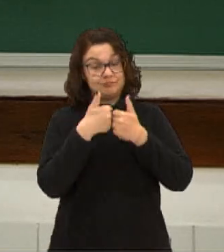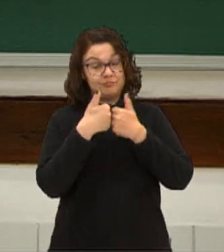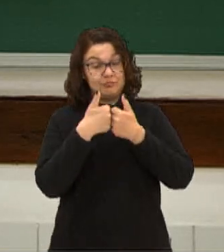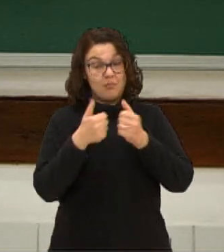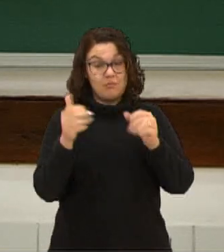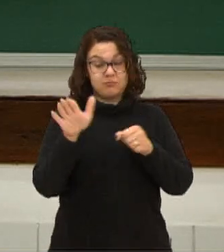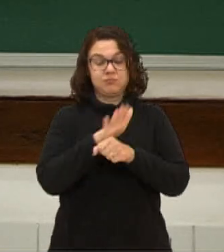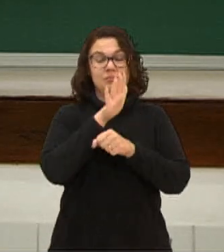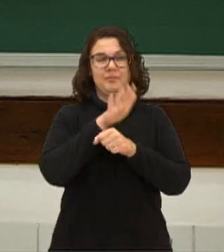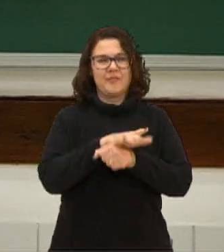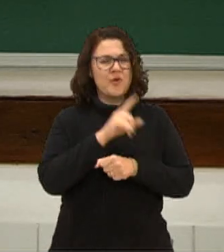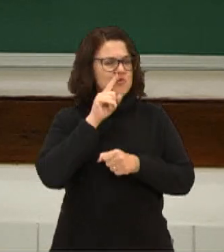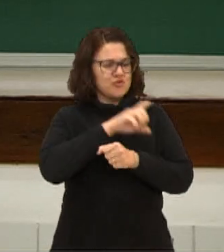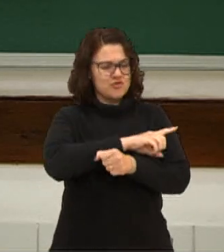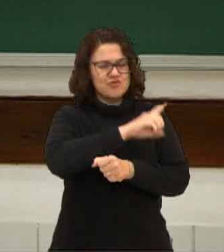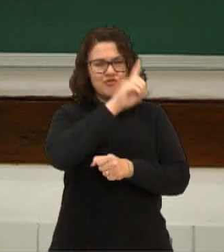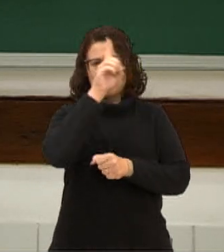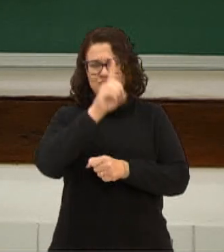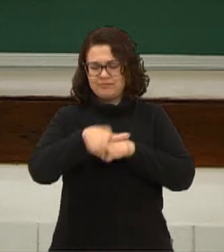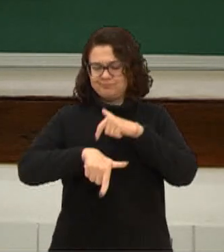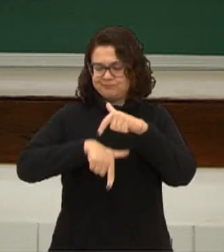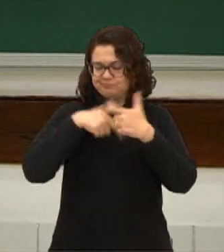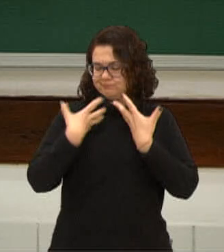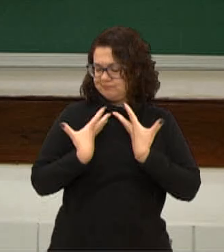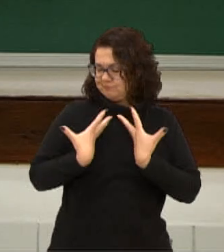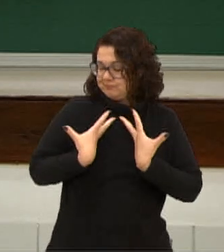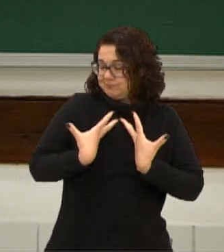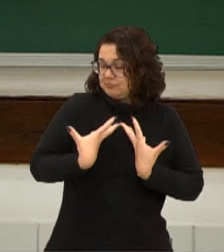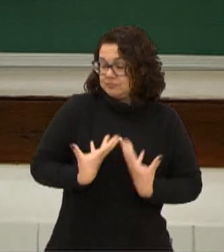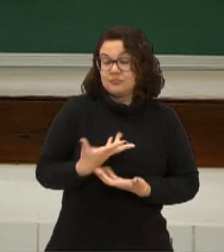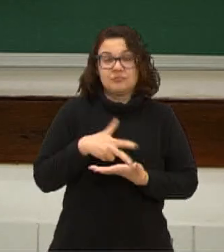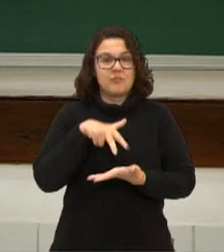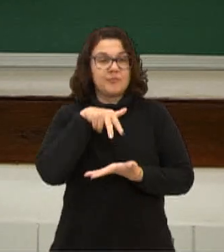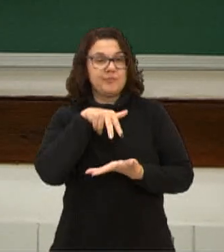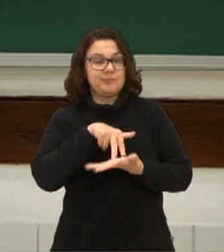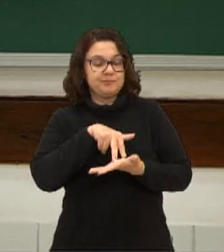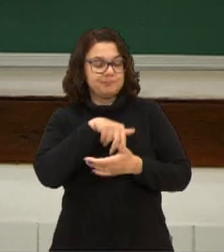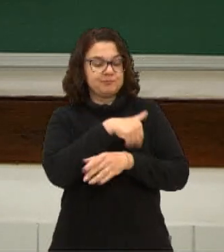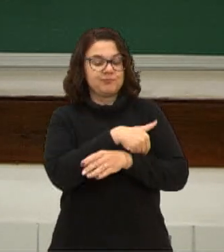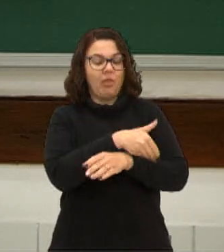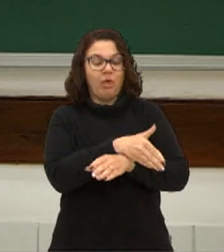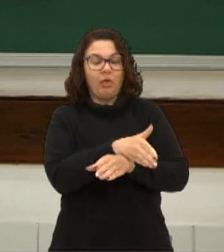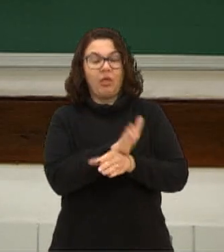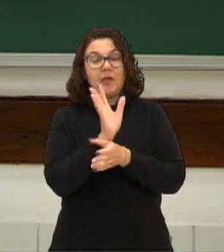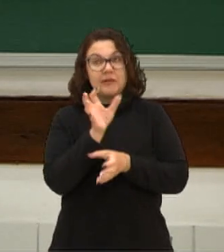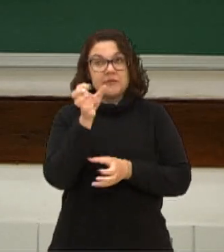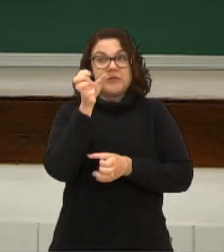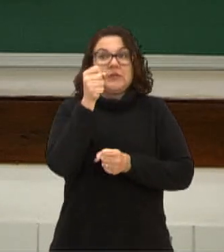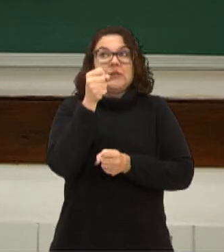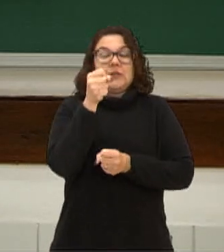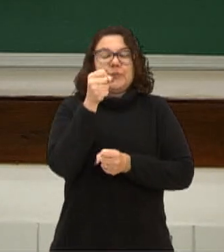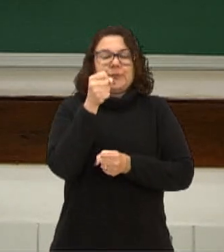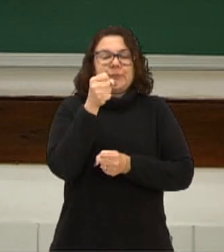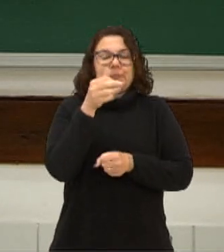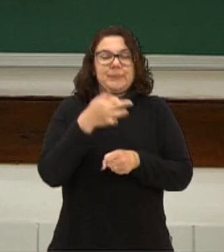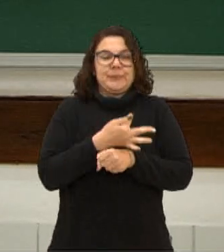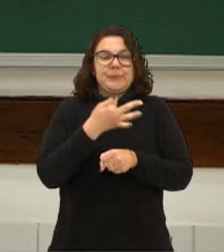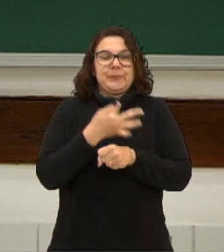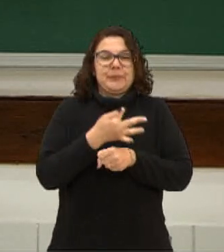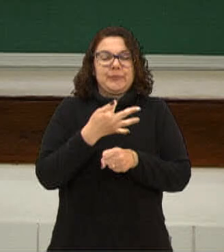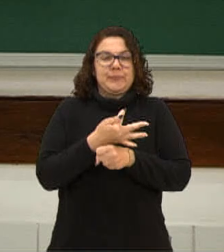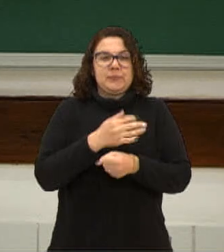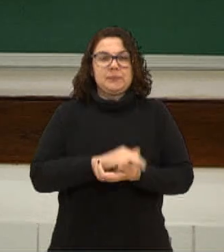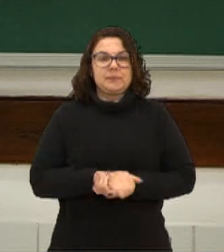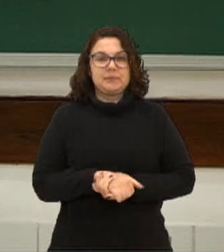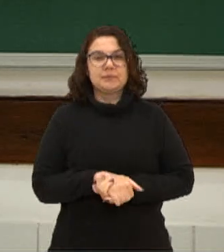Pense, depois de um dia cansativo de trabalho, ficar ali vários minutos se segurando naquela posição, com o